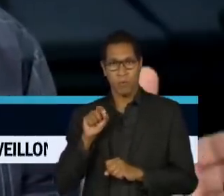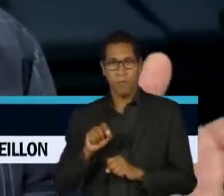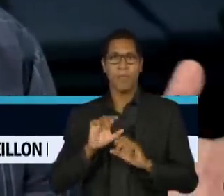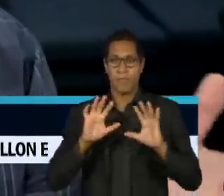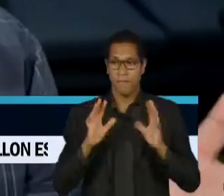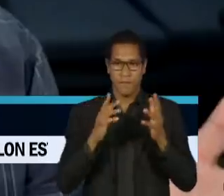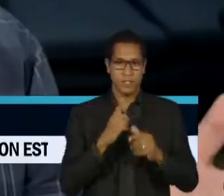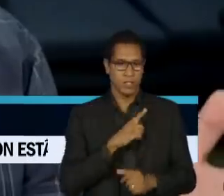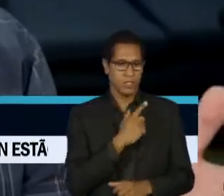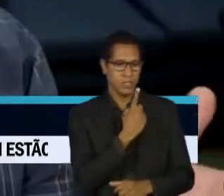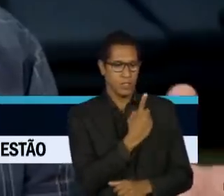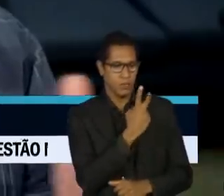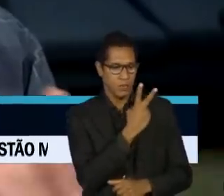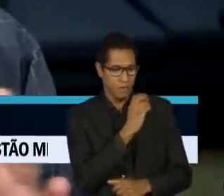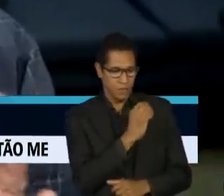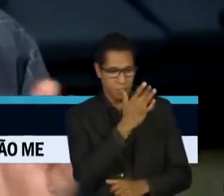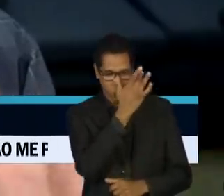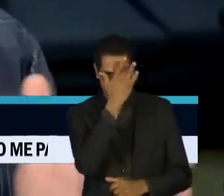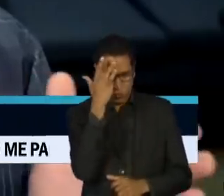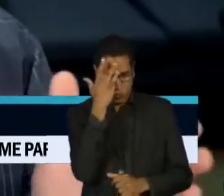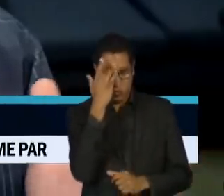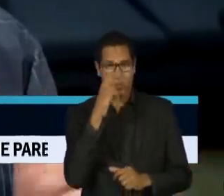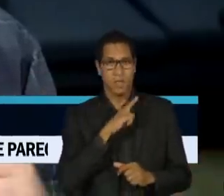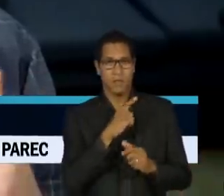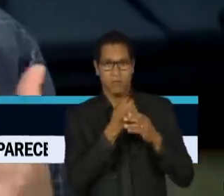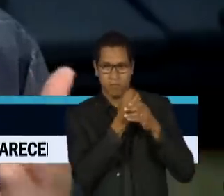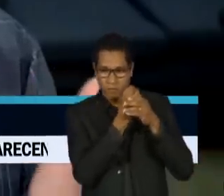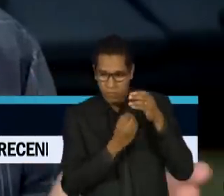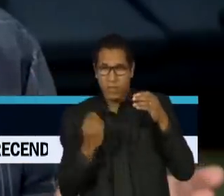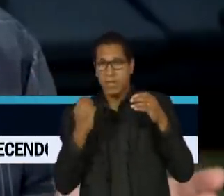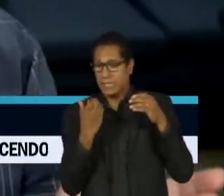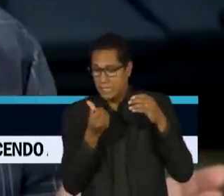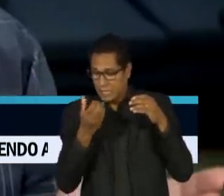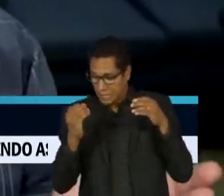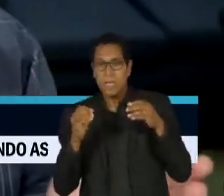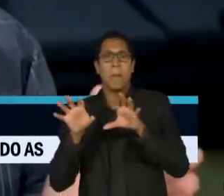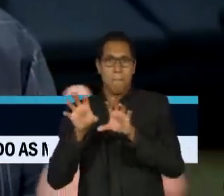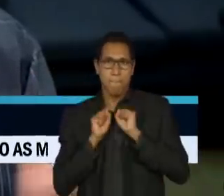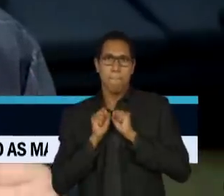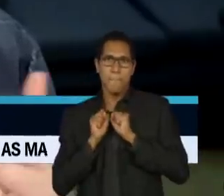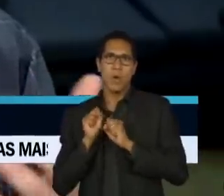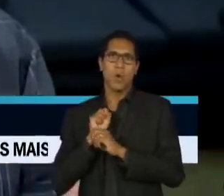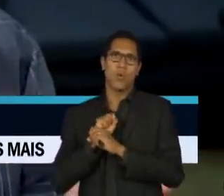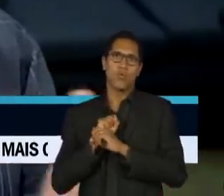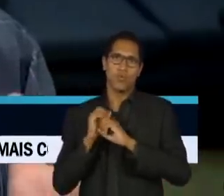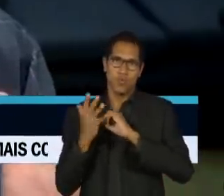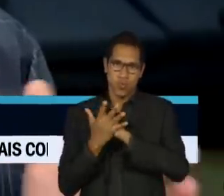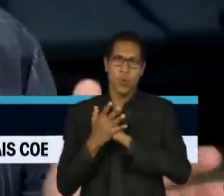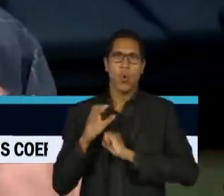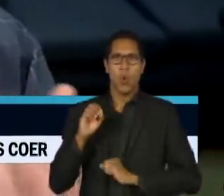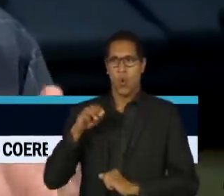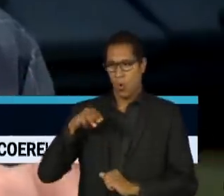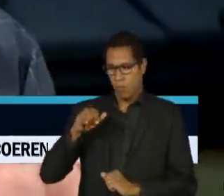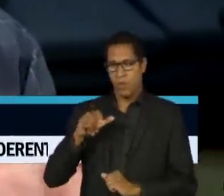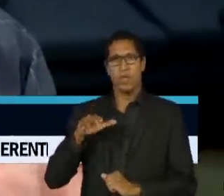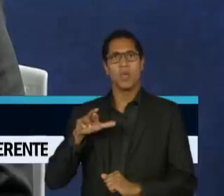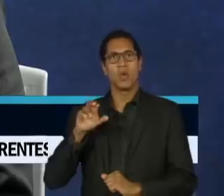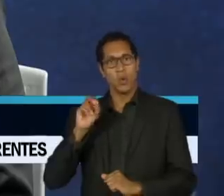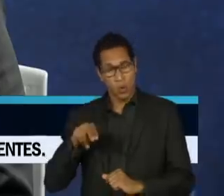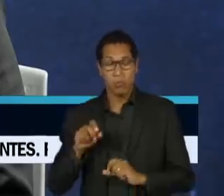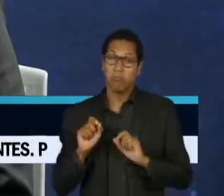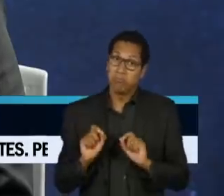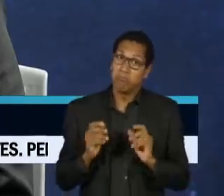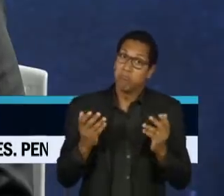saíram com o vírus. A gente não sabe a progressão de sintomas, até aqui está sendo leve para essas pessoas, são jovens, então tem sinal de